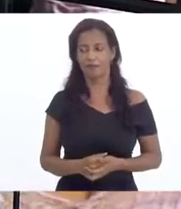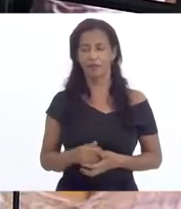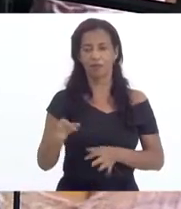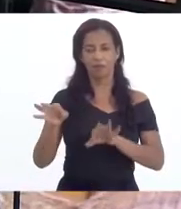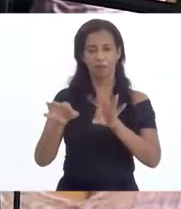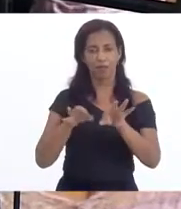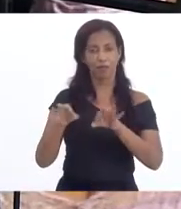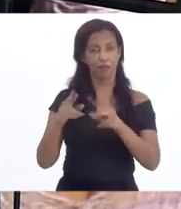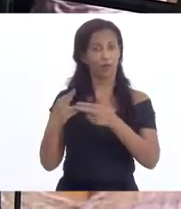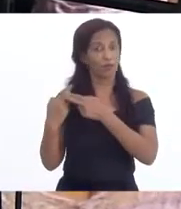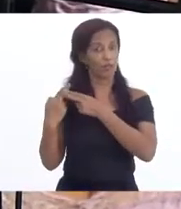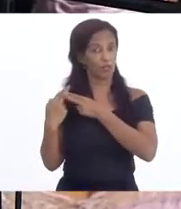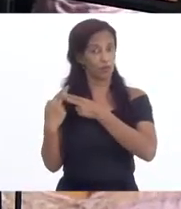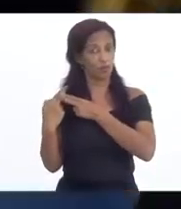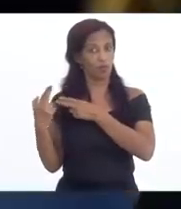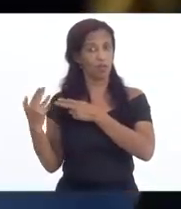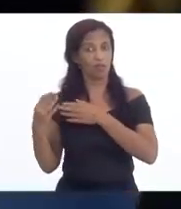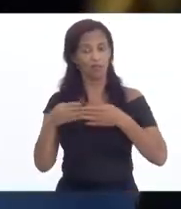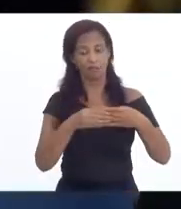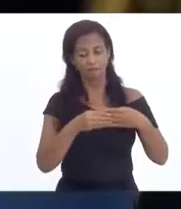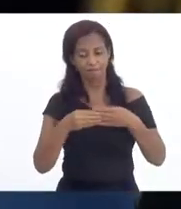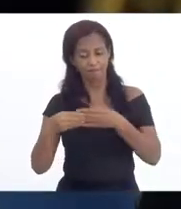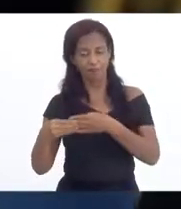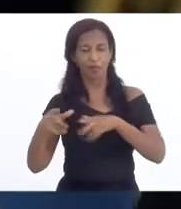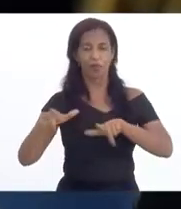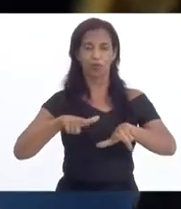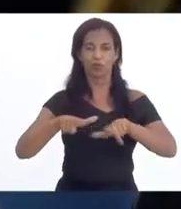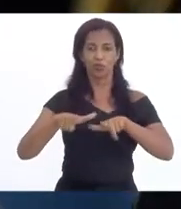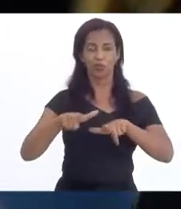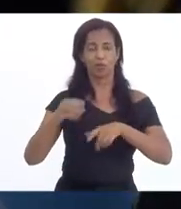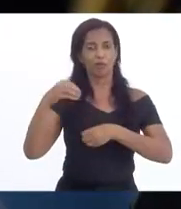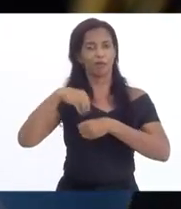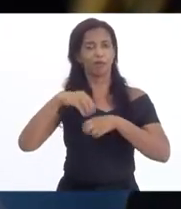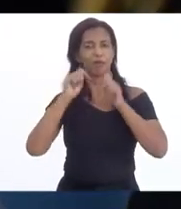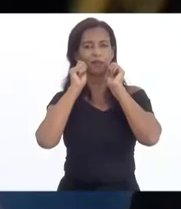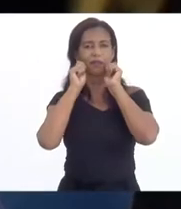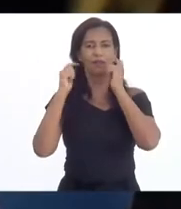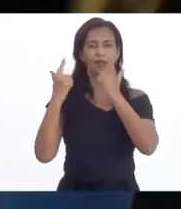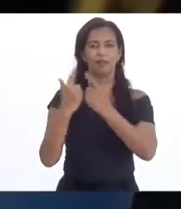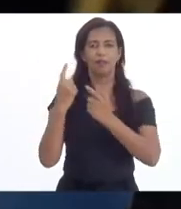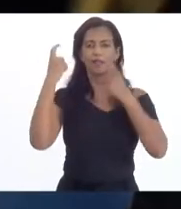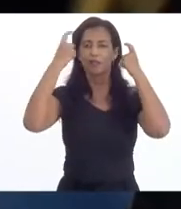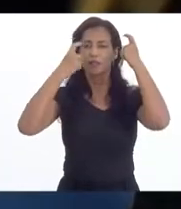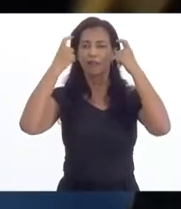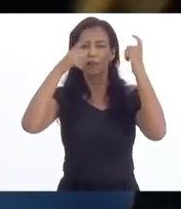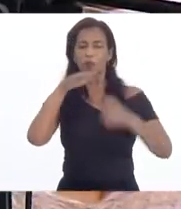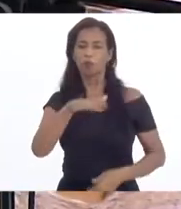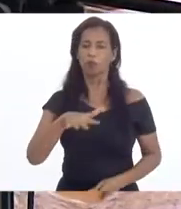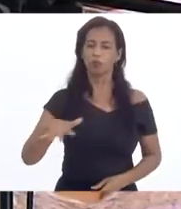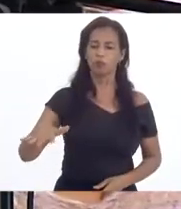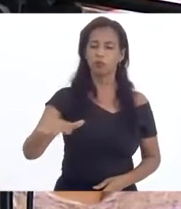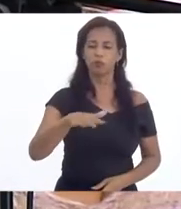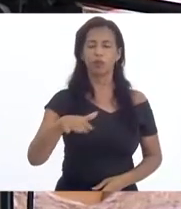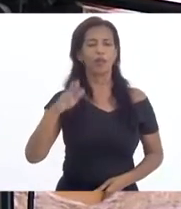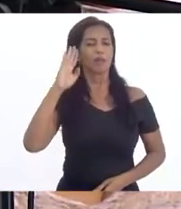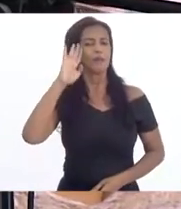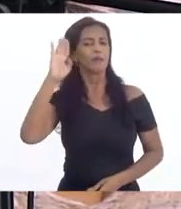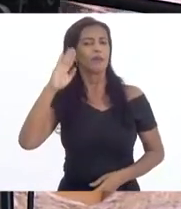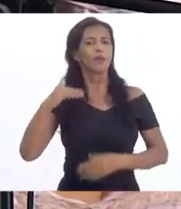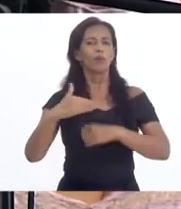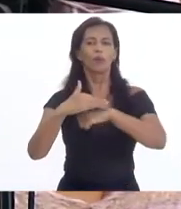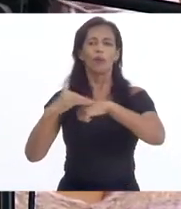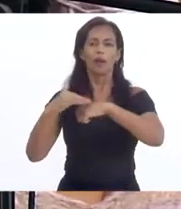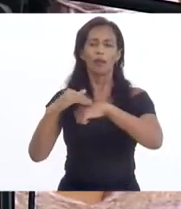forma responsável que vem conduzindo os trabalhos à frente da LERJ, se preocupando com toda a região e, principalmente, com carinho com